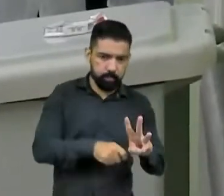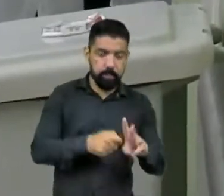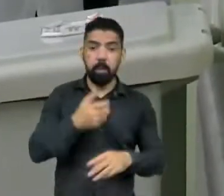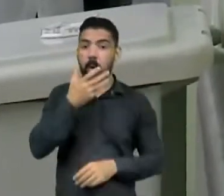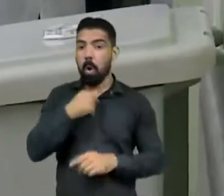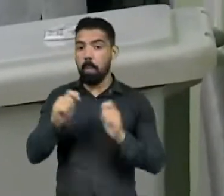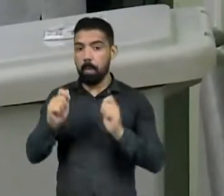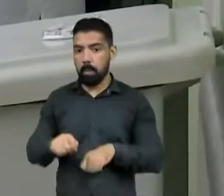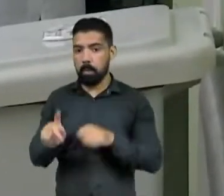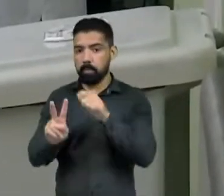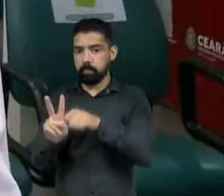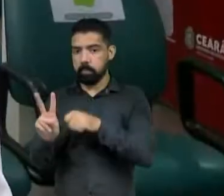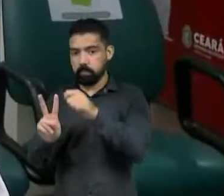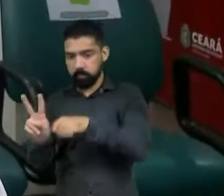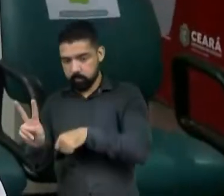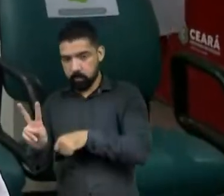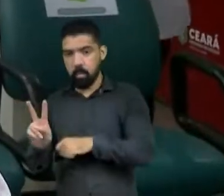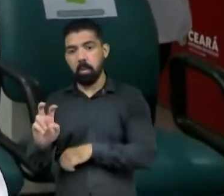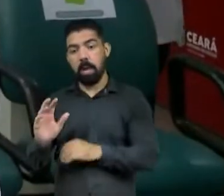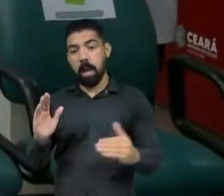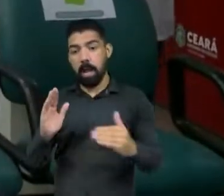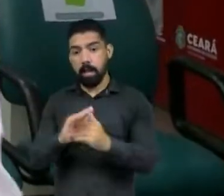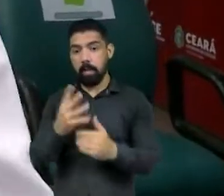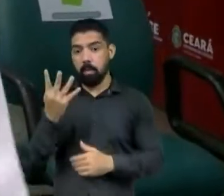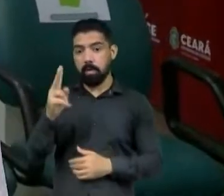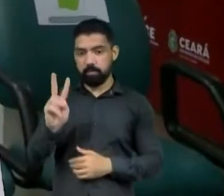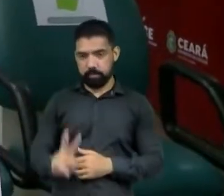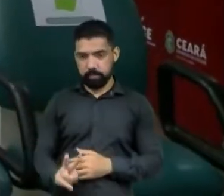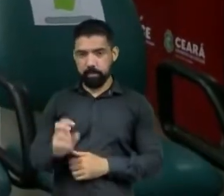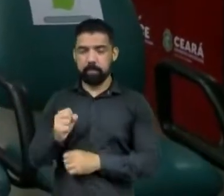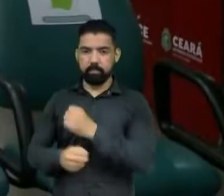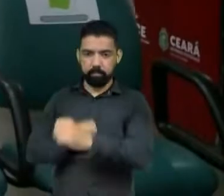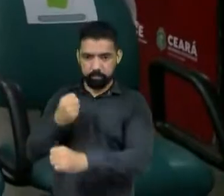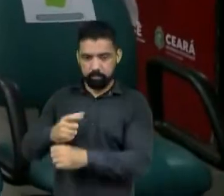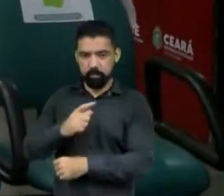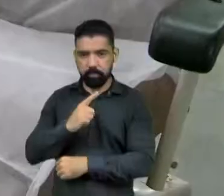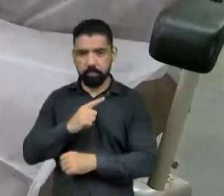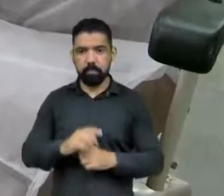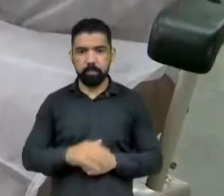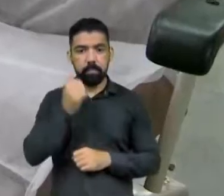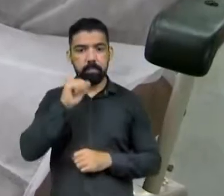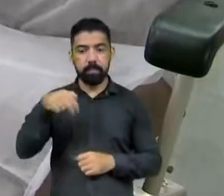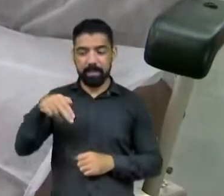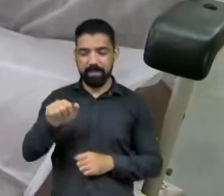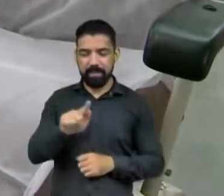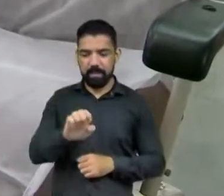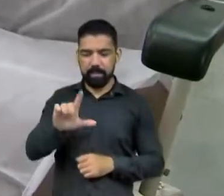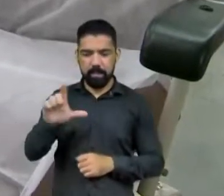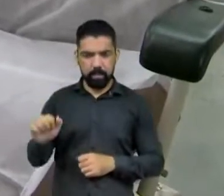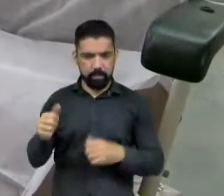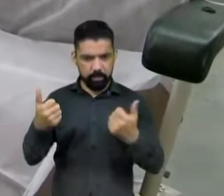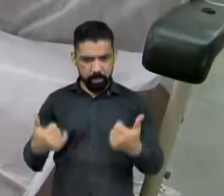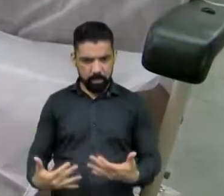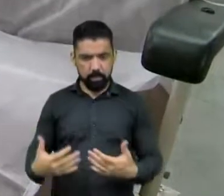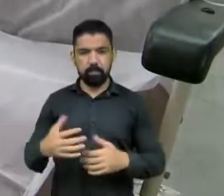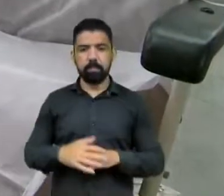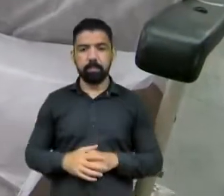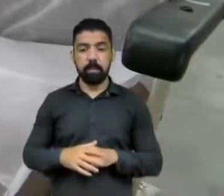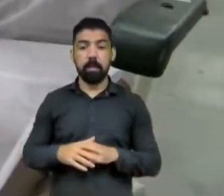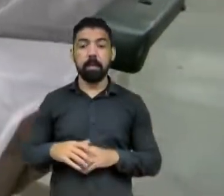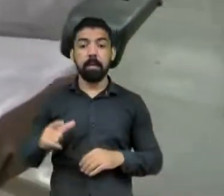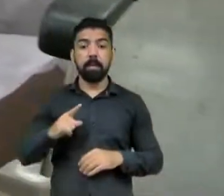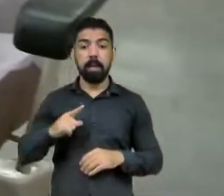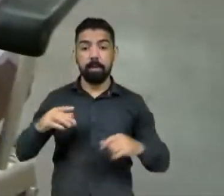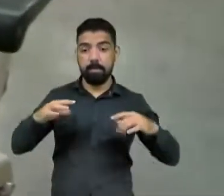até 4 vezes no ano. Nájela Lima, coordenadora de captação do Hemosse, destaca que o feriado da Semana Santa exige